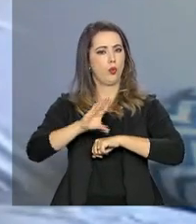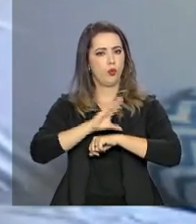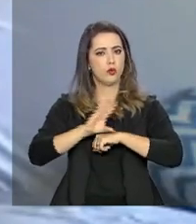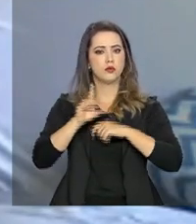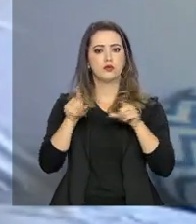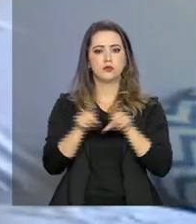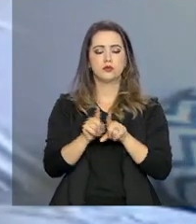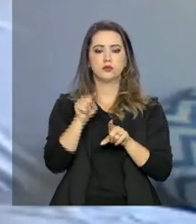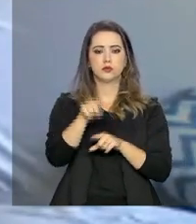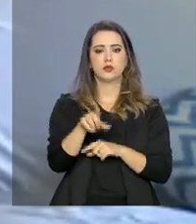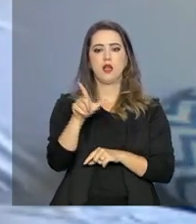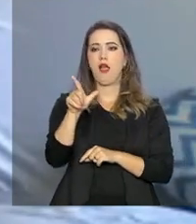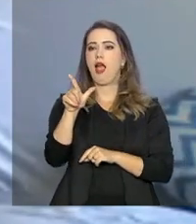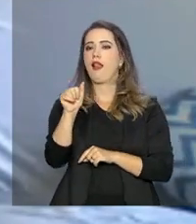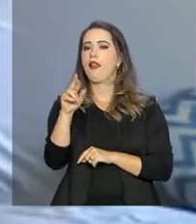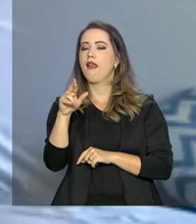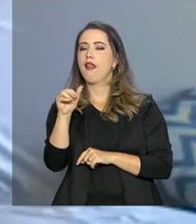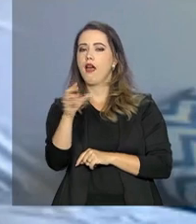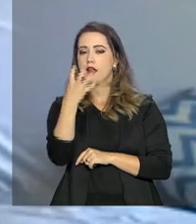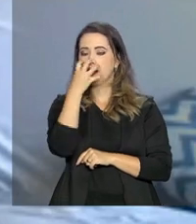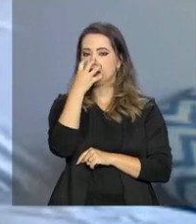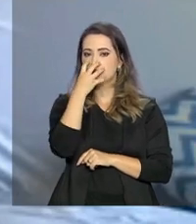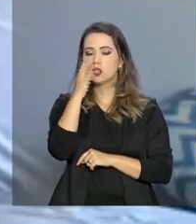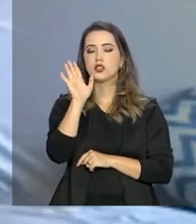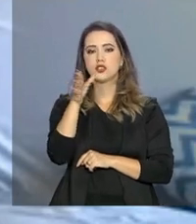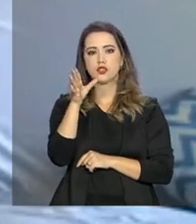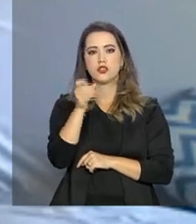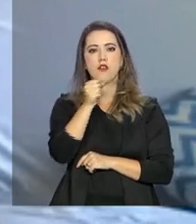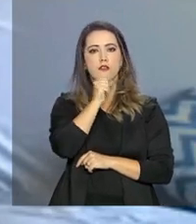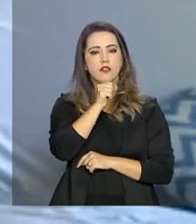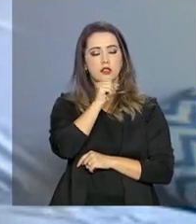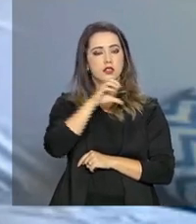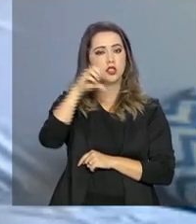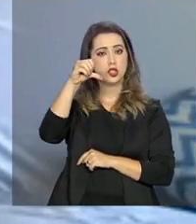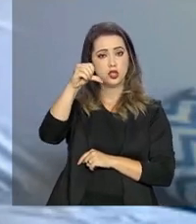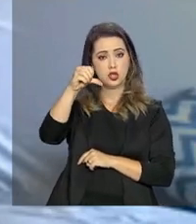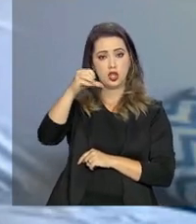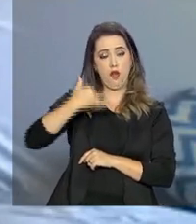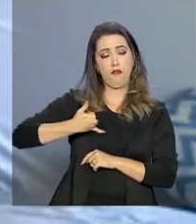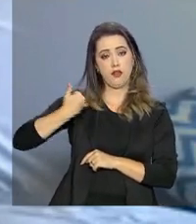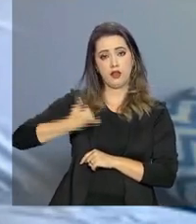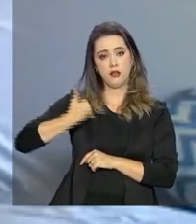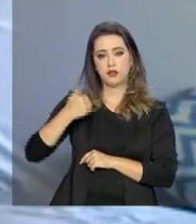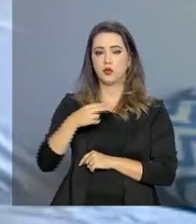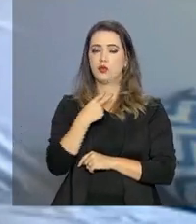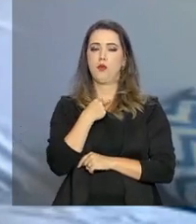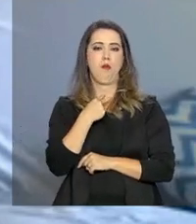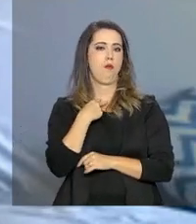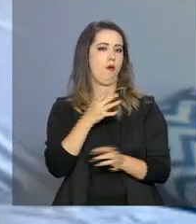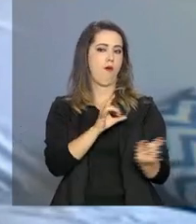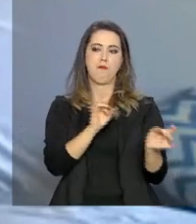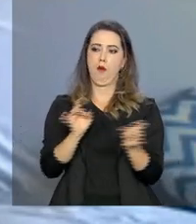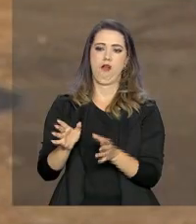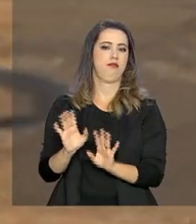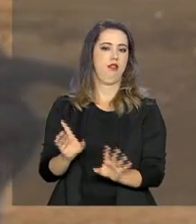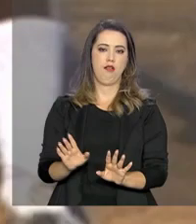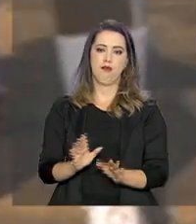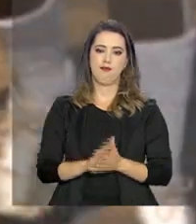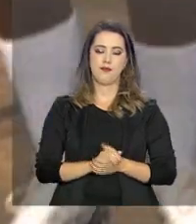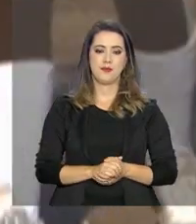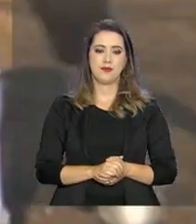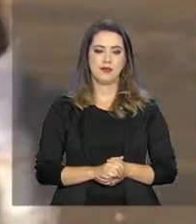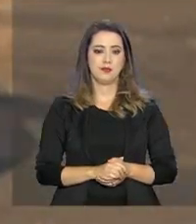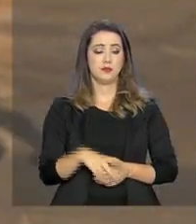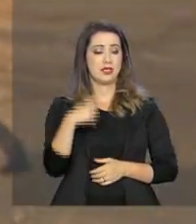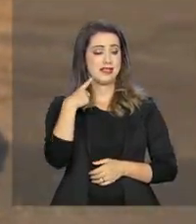longe da gente nela é uma cachorra idosa já tem nove anos então a gente não podia correr o risco de deixar que ninguém para